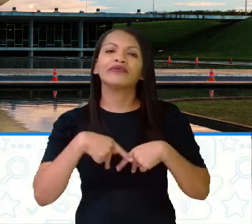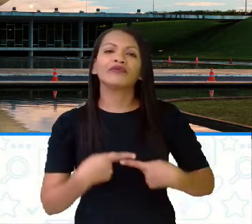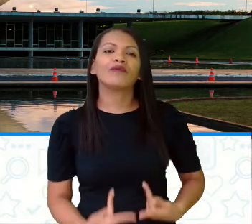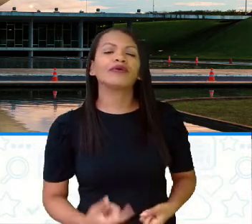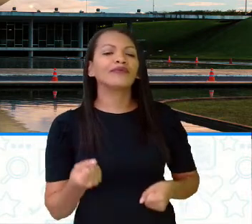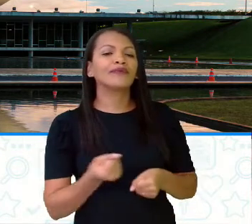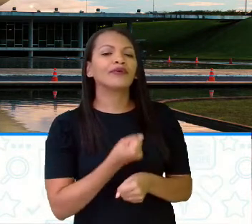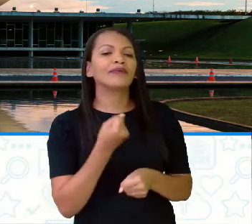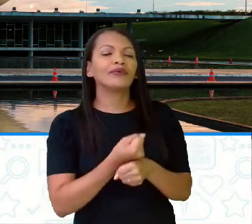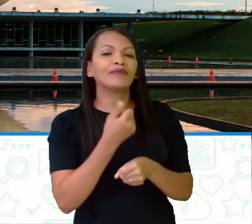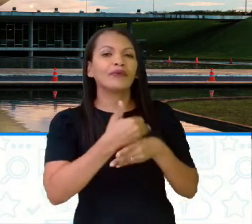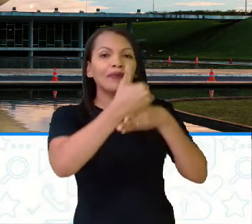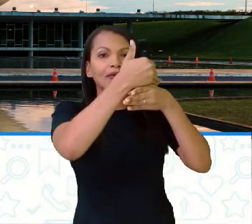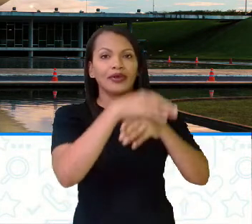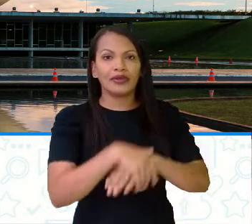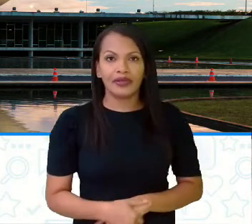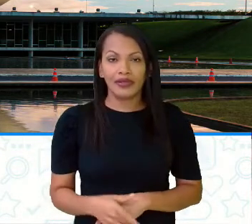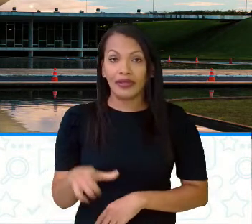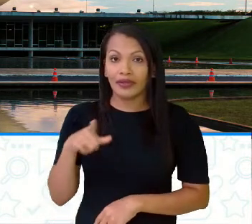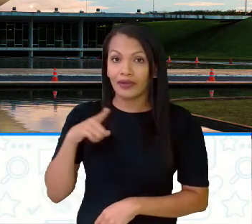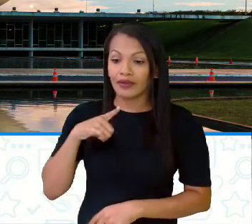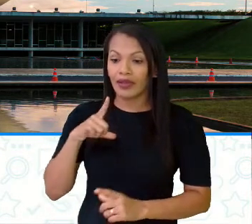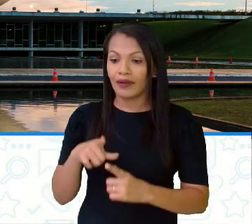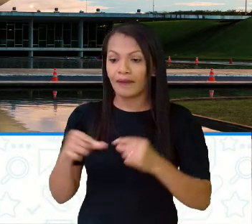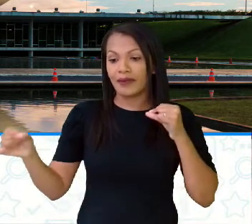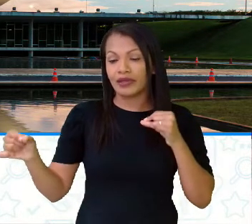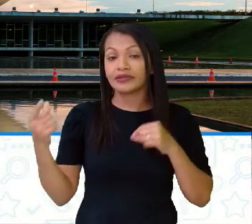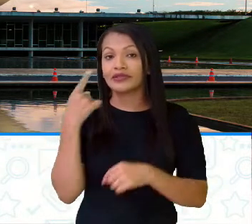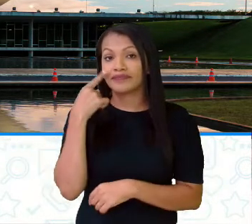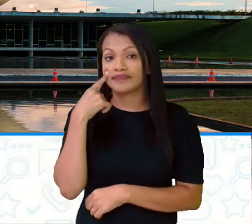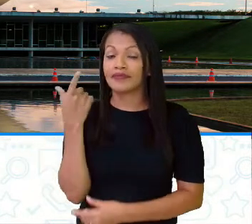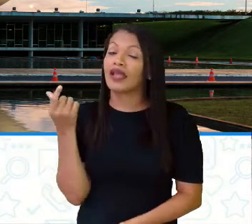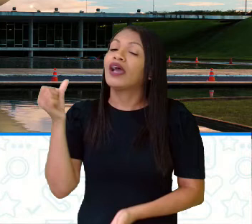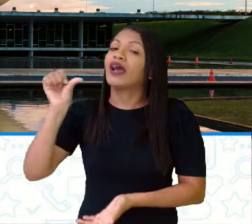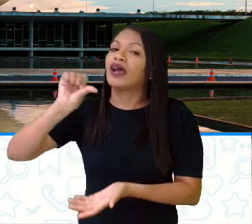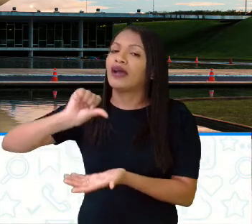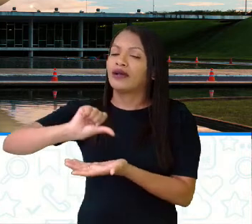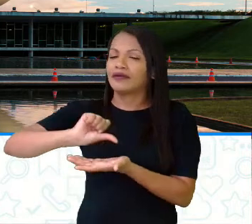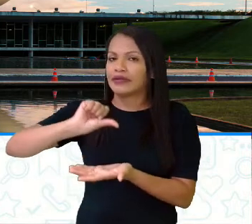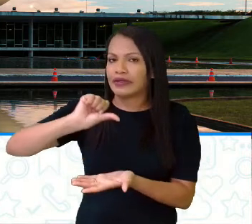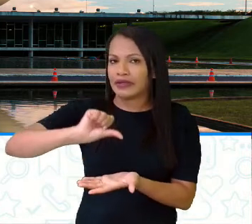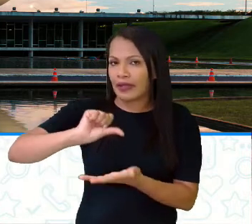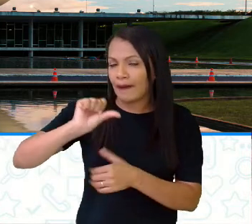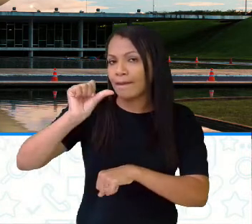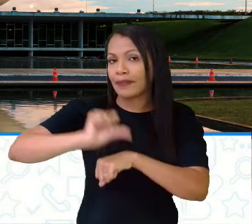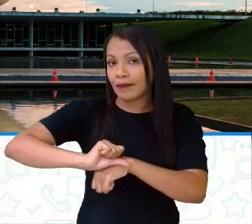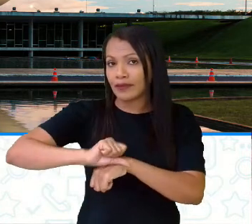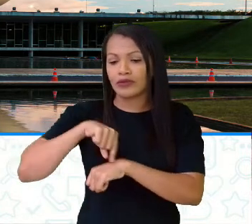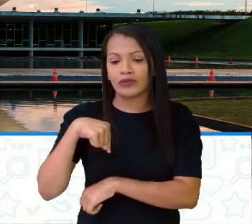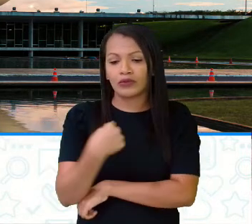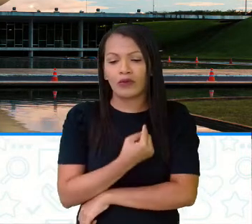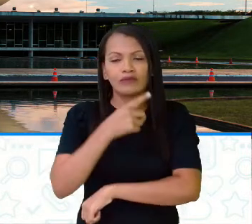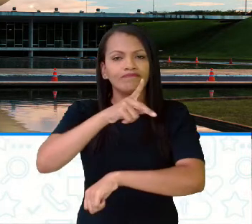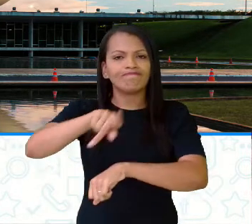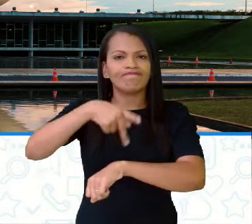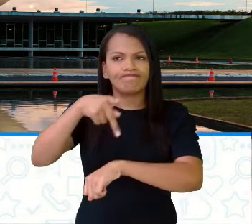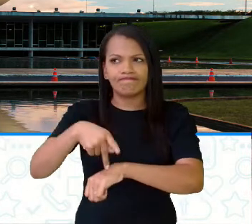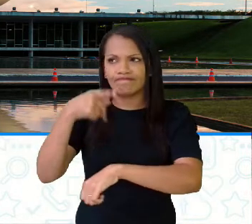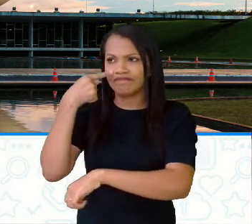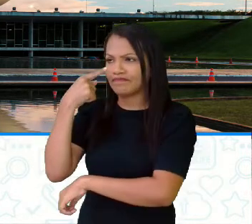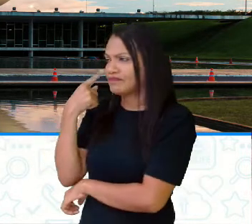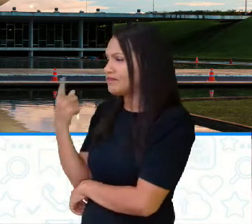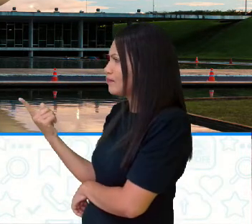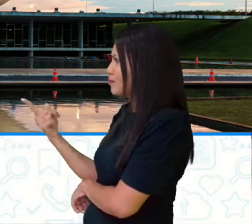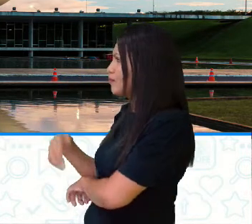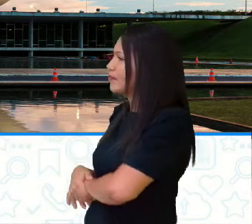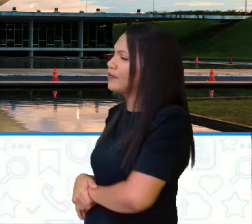bonita, de Brasília, que é a nossa capital. Capital do nosso Brasil, tá? Do nosso país. E olha só, Brasília aqui, o que a gente